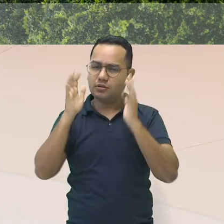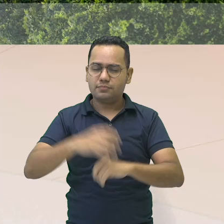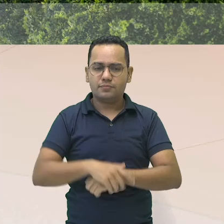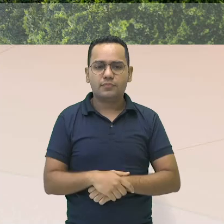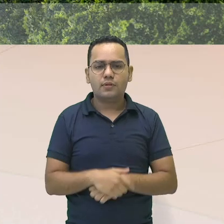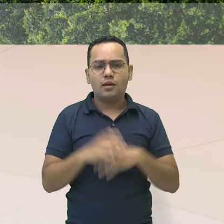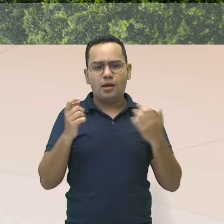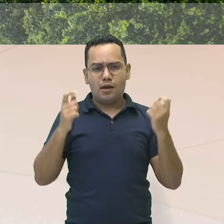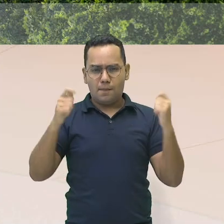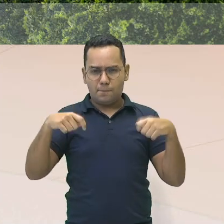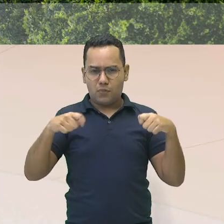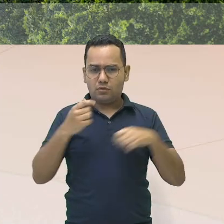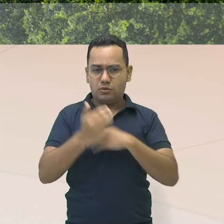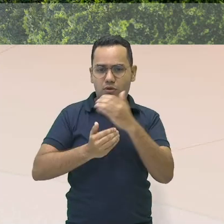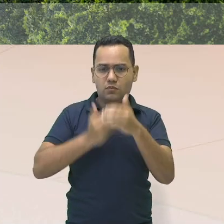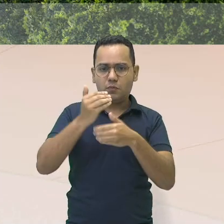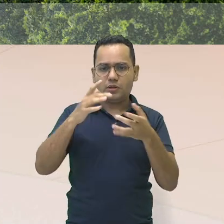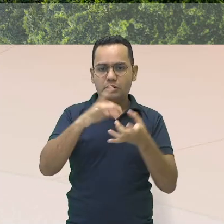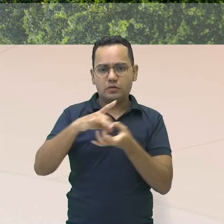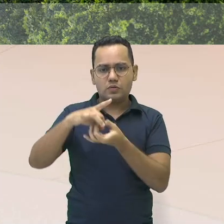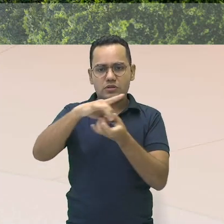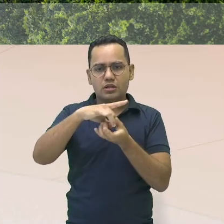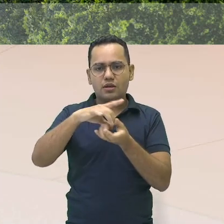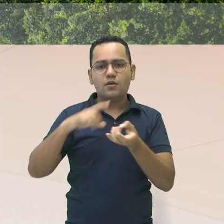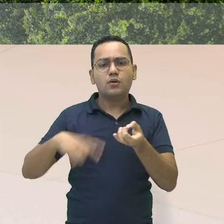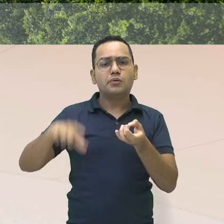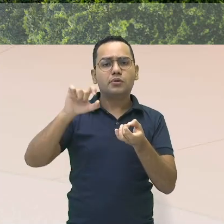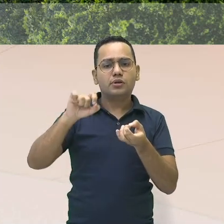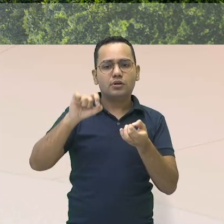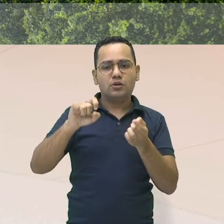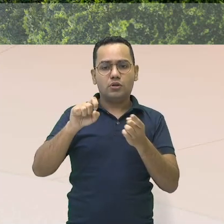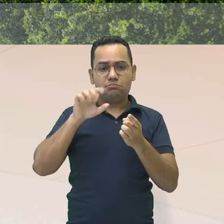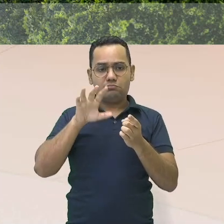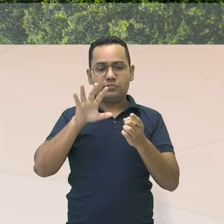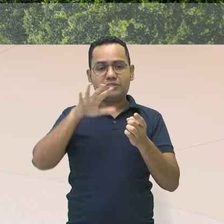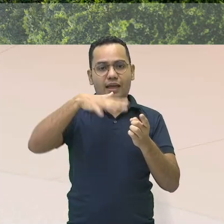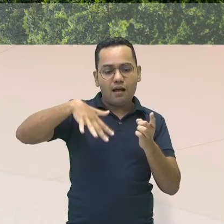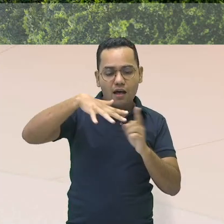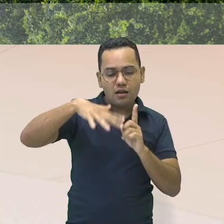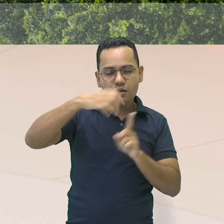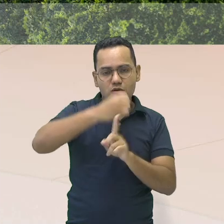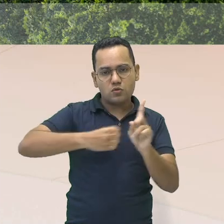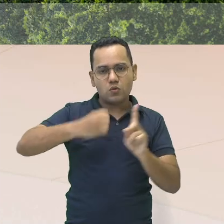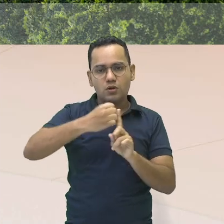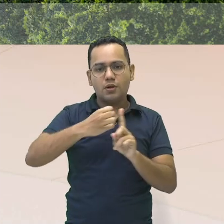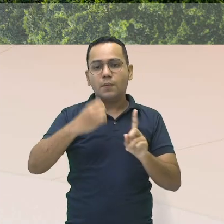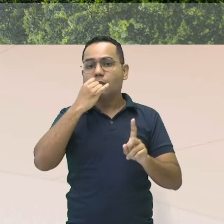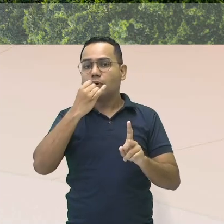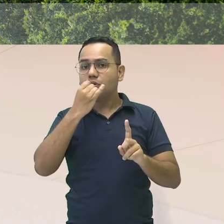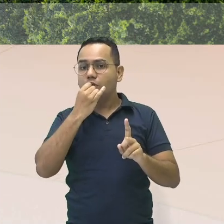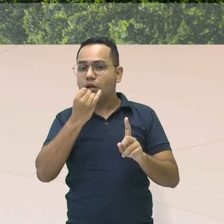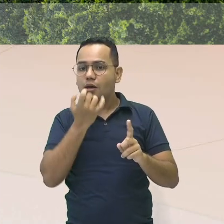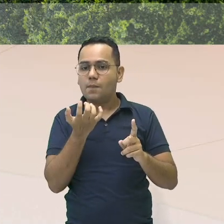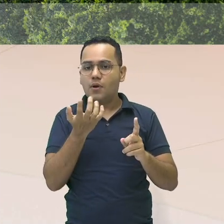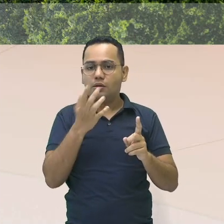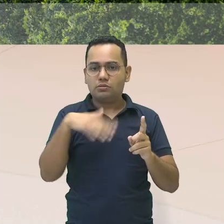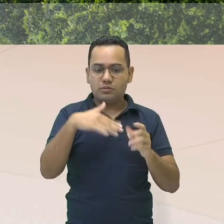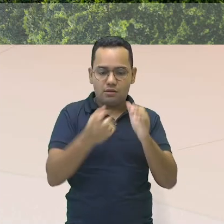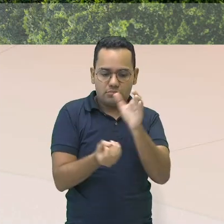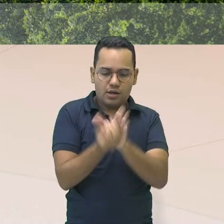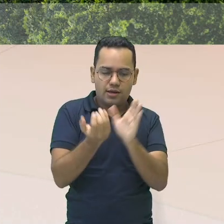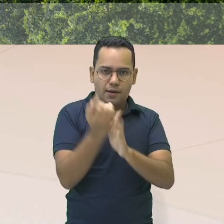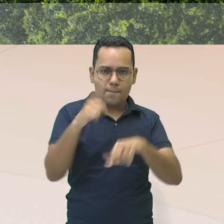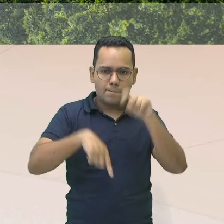o desenvolvimento sustentável dentro de uma sociedade que tem como modo de produção hegemônico